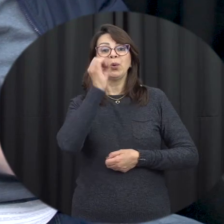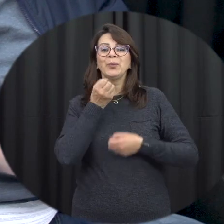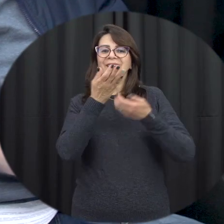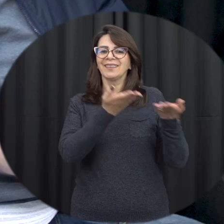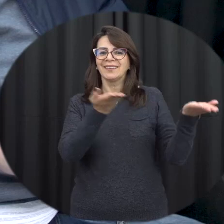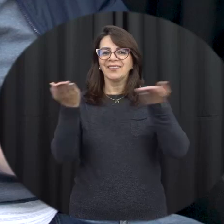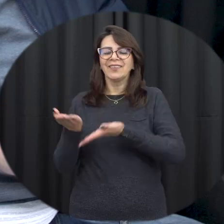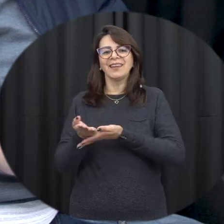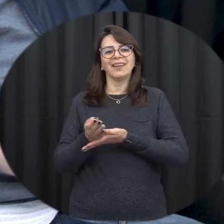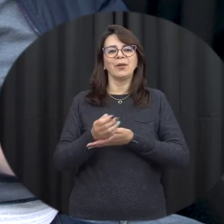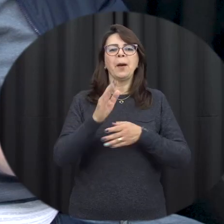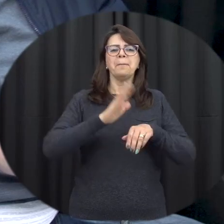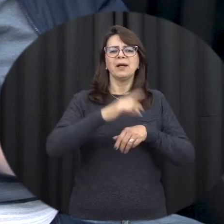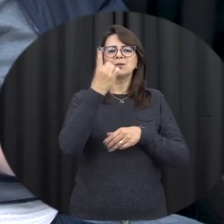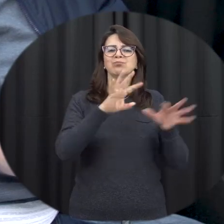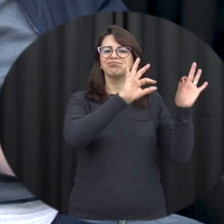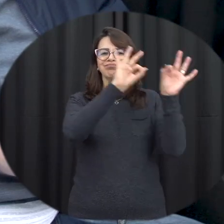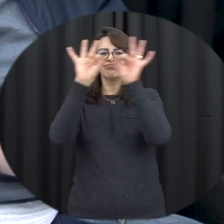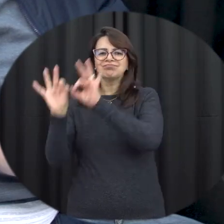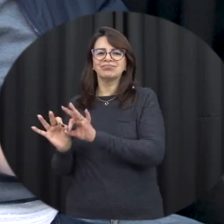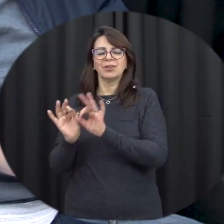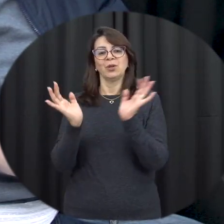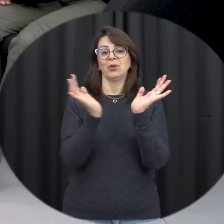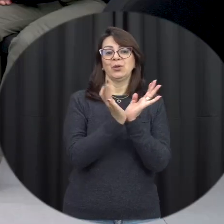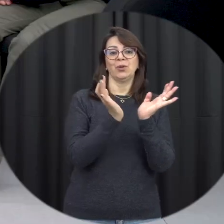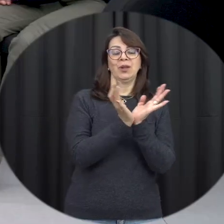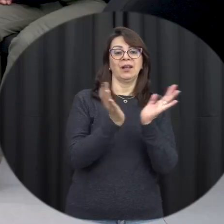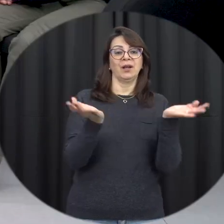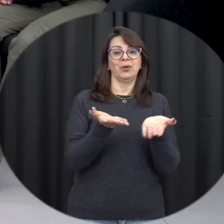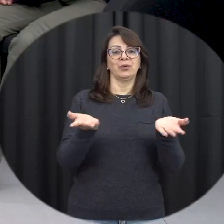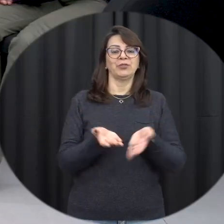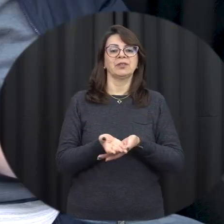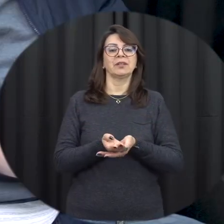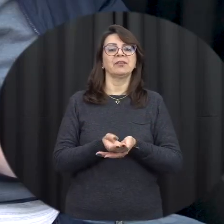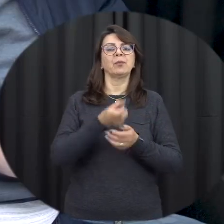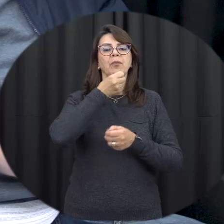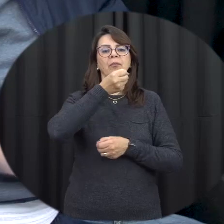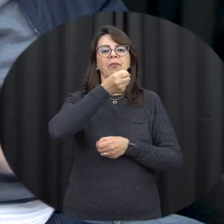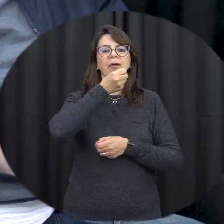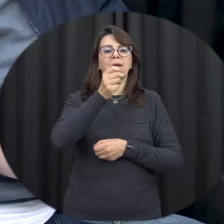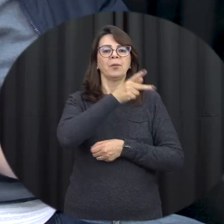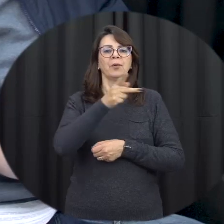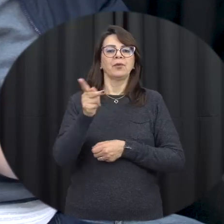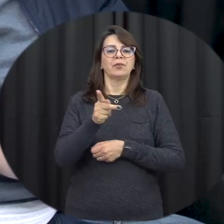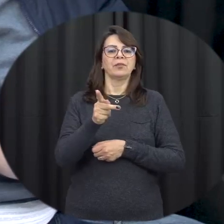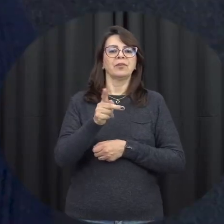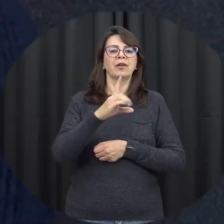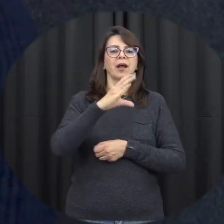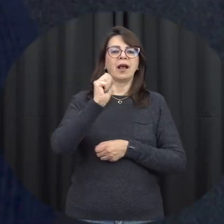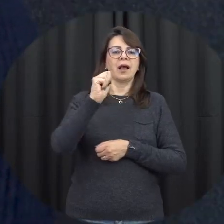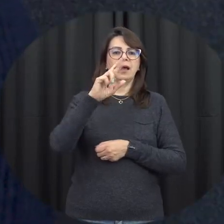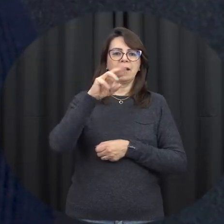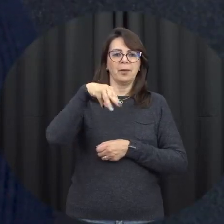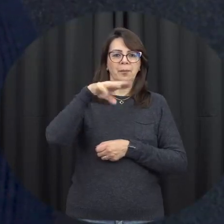Olá, sejam bem-vindos a mais um Trajetórias. Eu sou Diego Flores, meu colega Adolfo Vaz. Hoje nós vamos entrevistar a professora